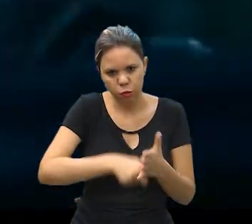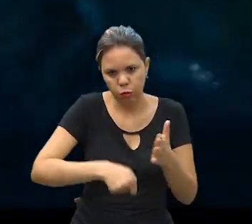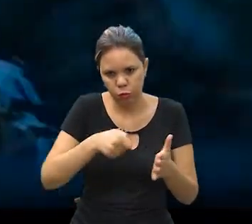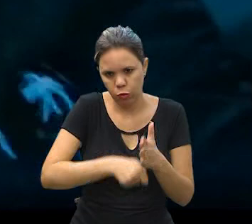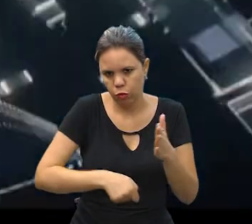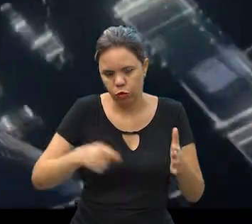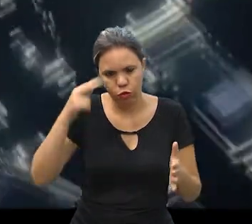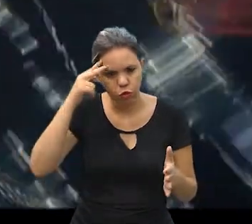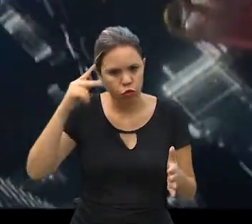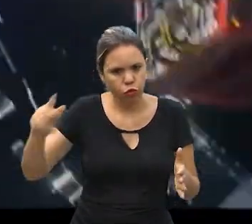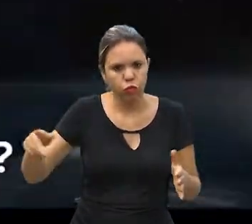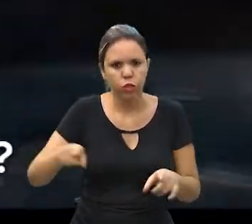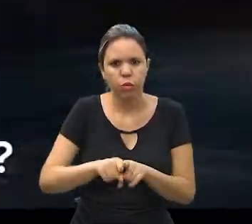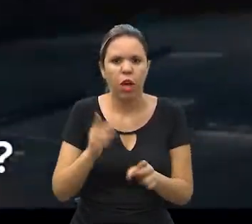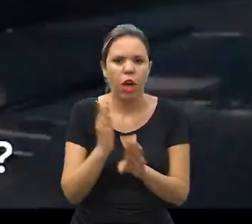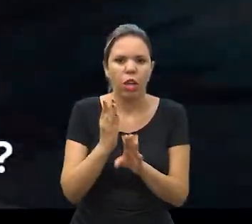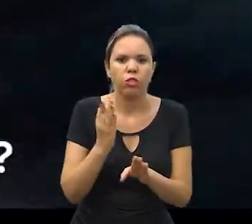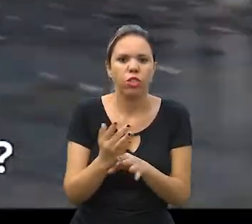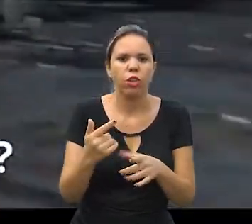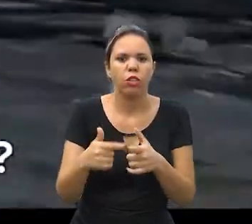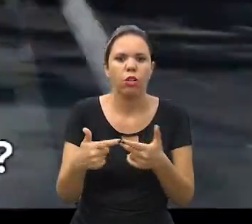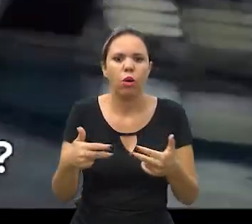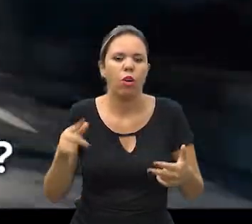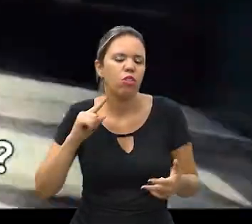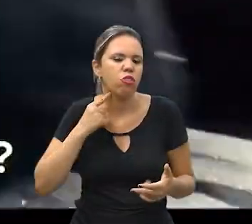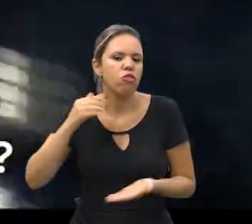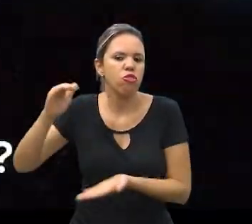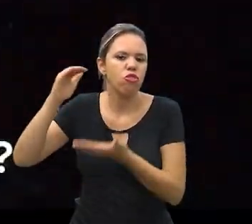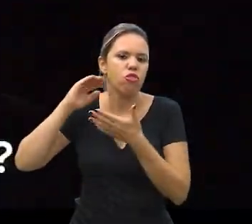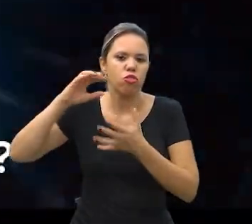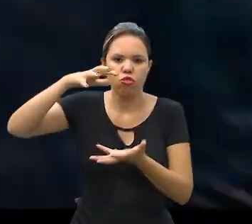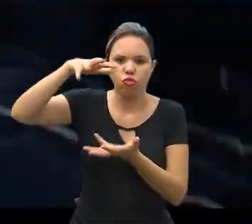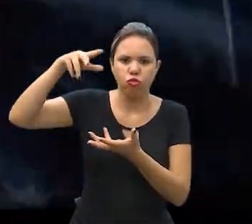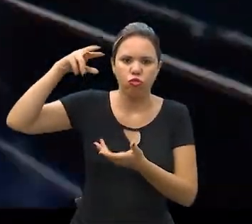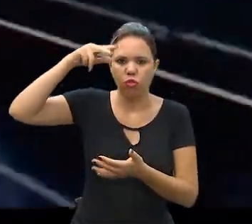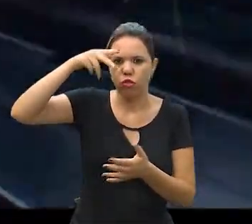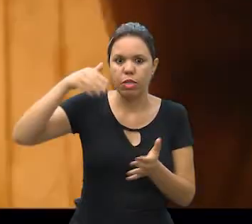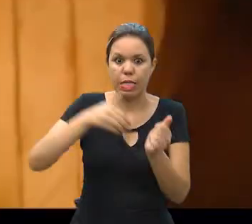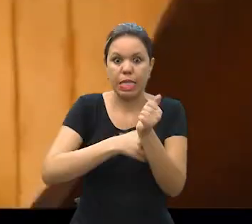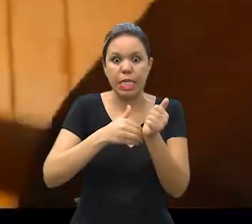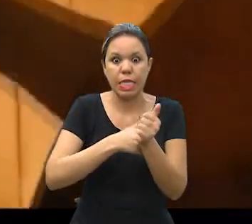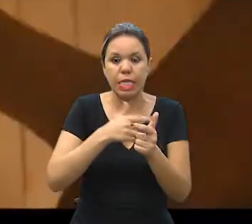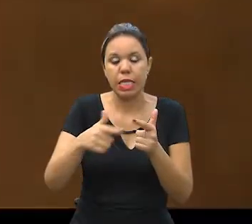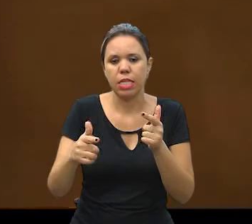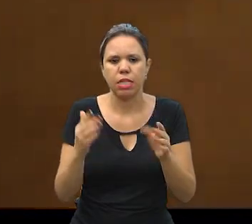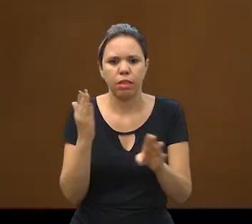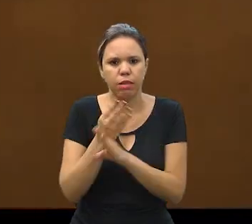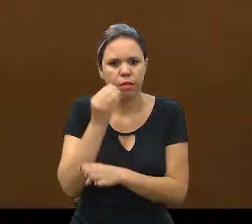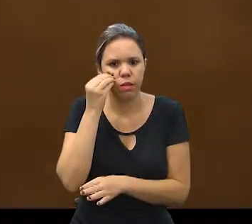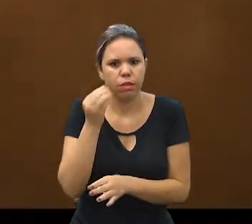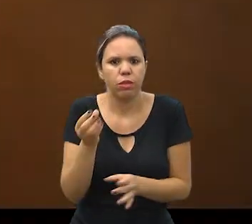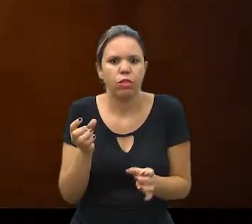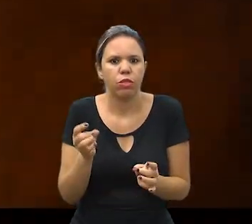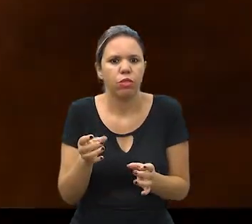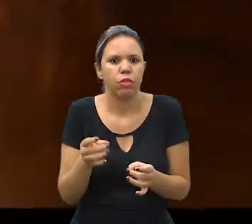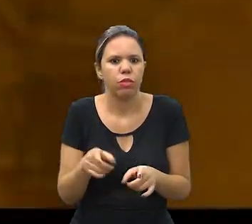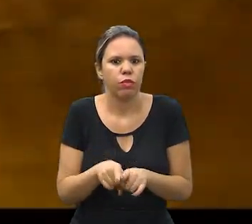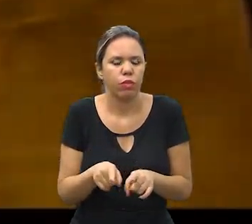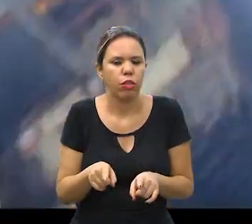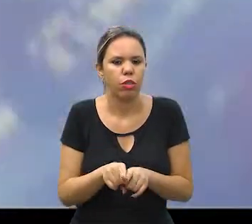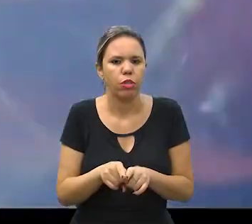busca de sonhos e de lixo espacial, mas que acabam tendo de lidar com segredos explosivos ao tentar vender